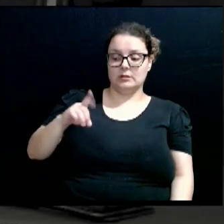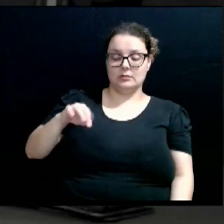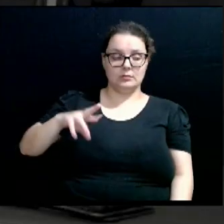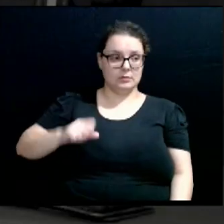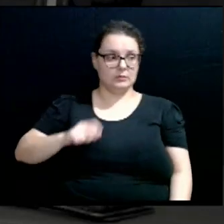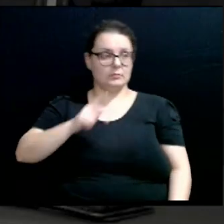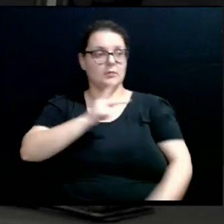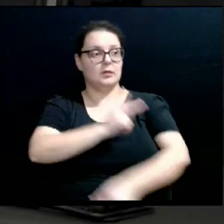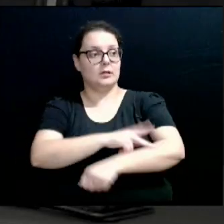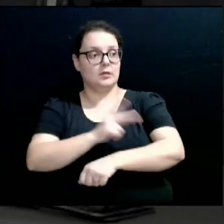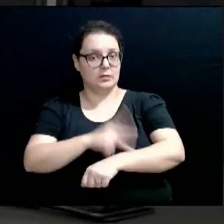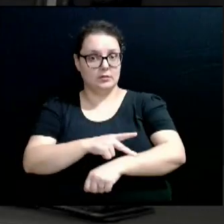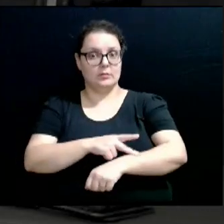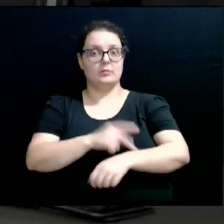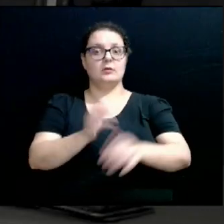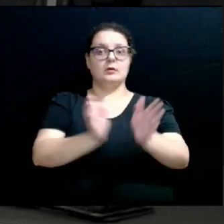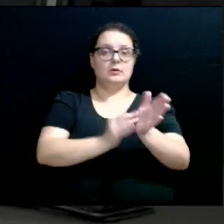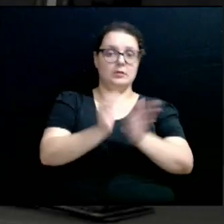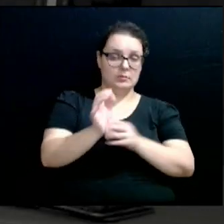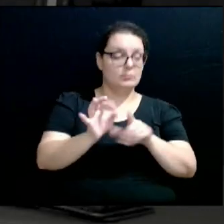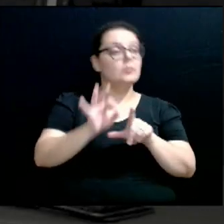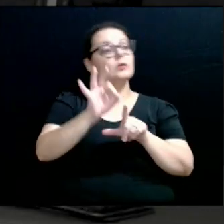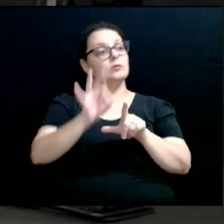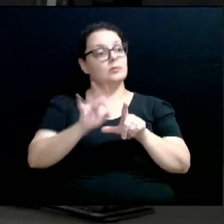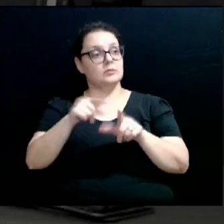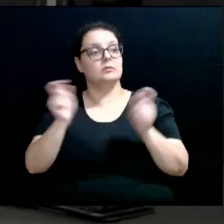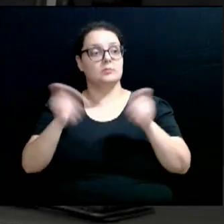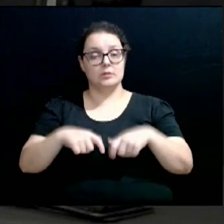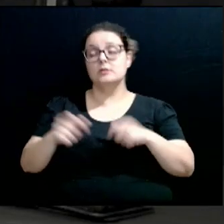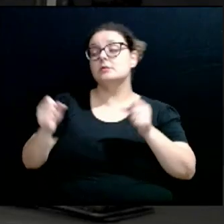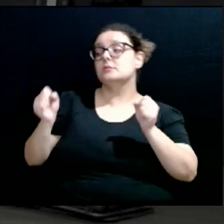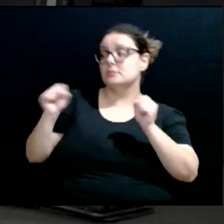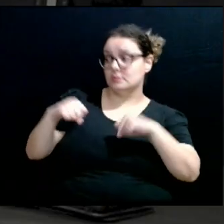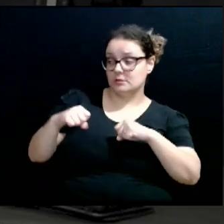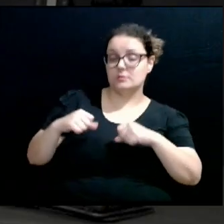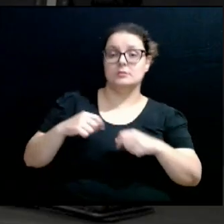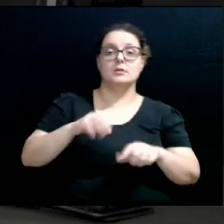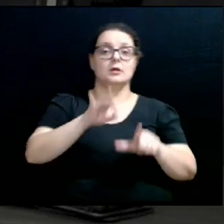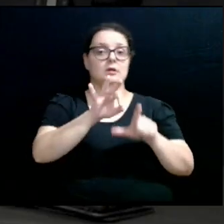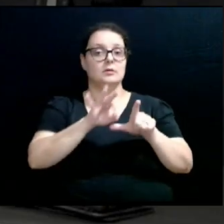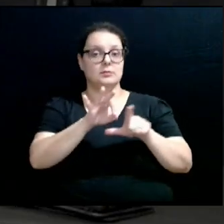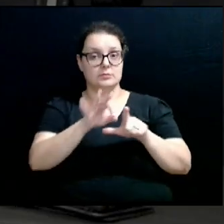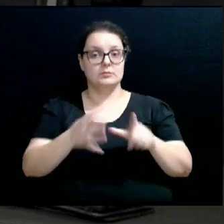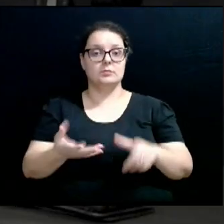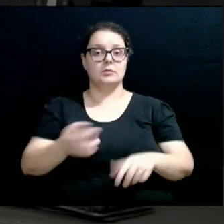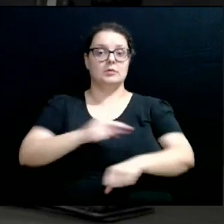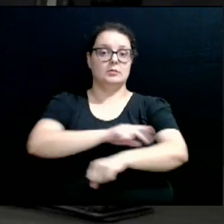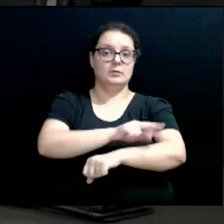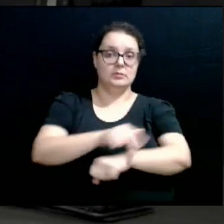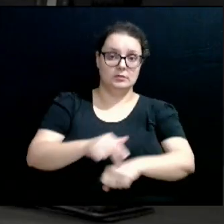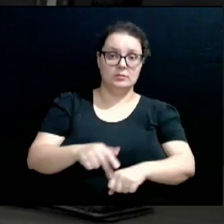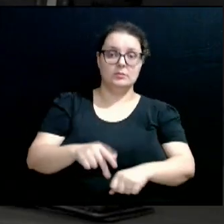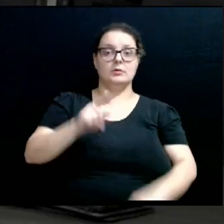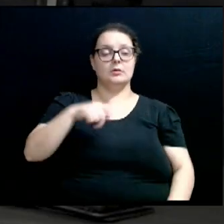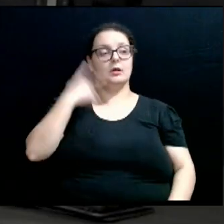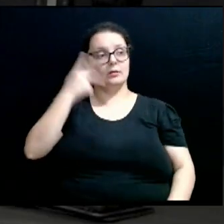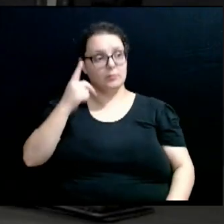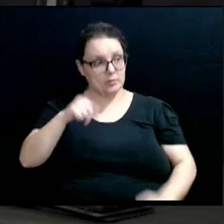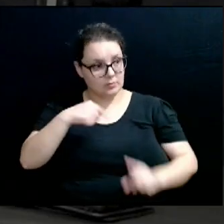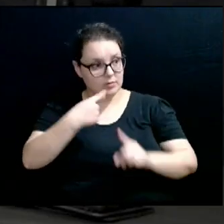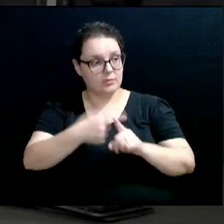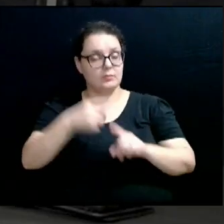cotista, isso é muito potente, né? As cotas raciais que são parte de políticas afirmativas que o município